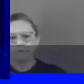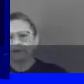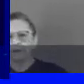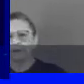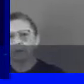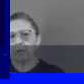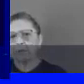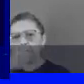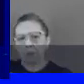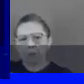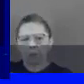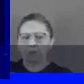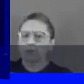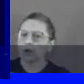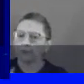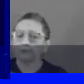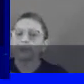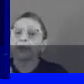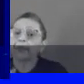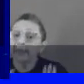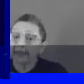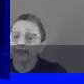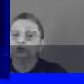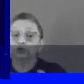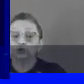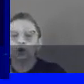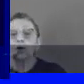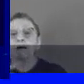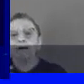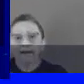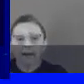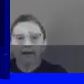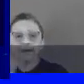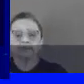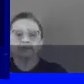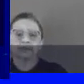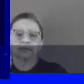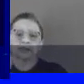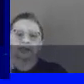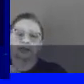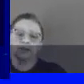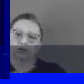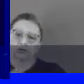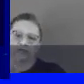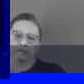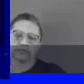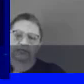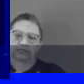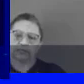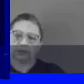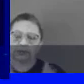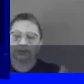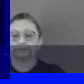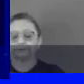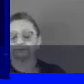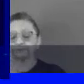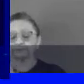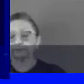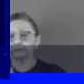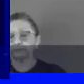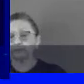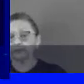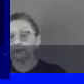ocasião da eleição da presidência para a nova legislatura, os cidadãos se manifestaram e uma petição contra a